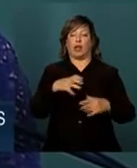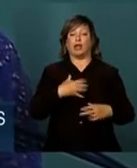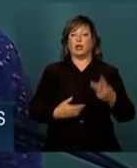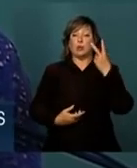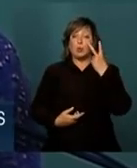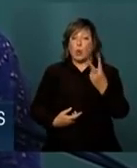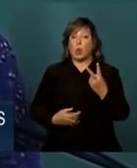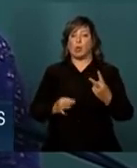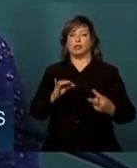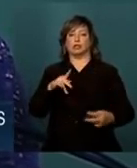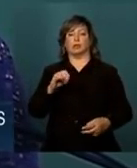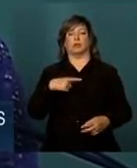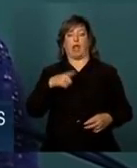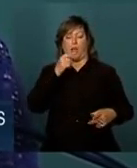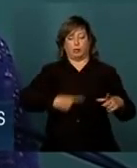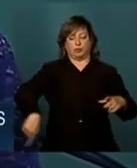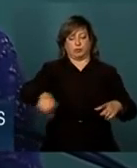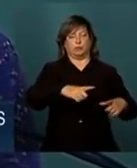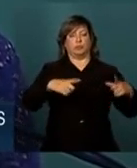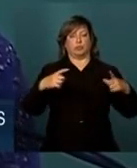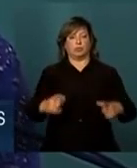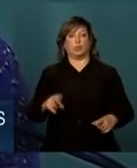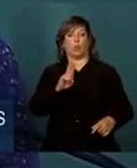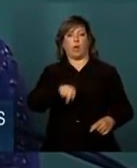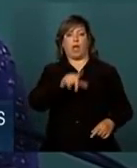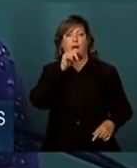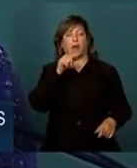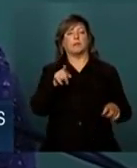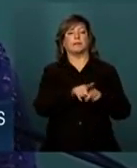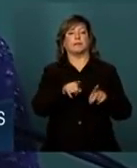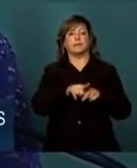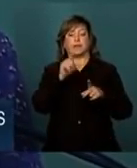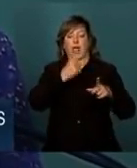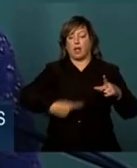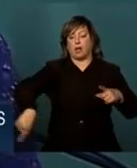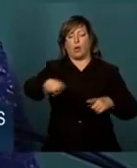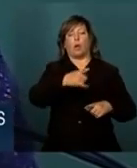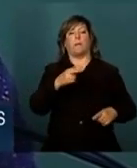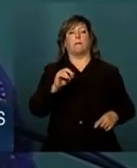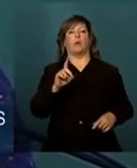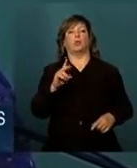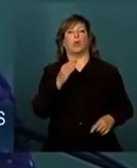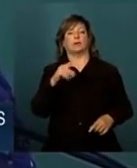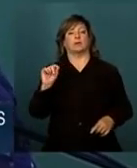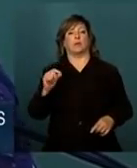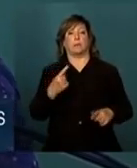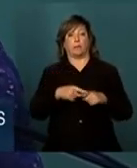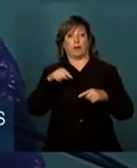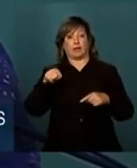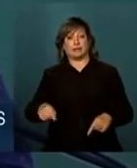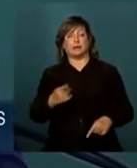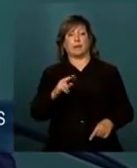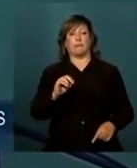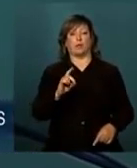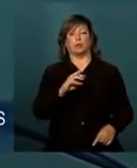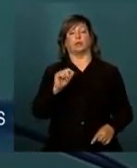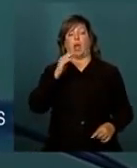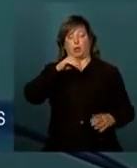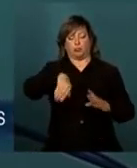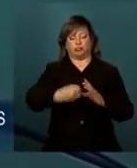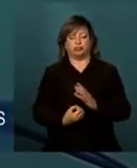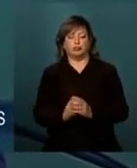cisterna: cisterna de consumo e cisterna de produção. Porque na cisterna de produção se planta